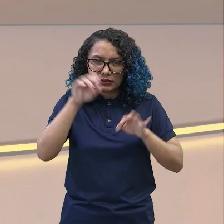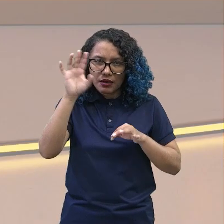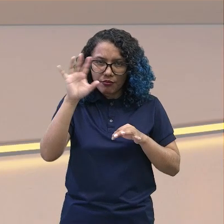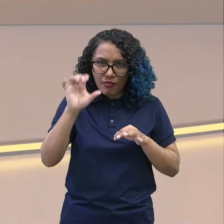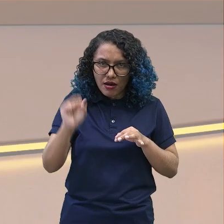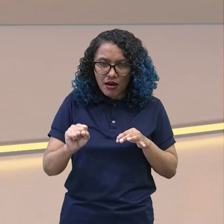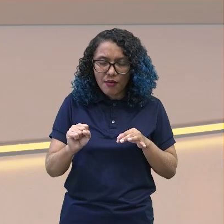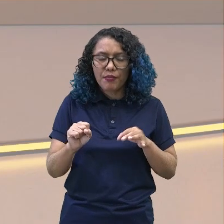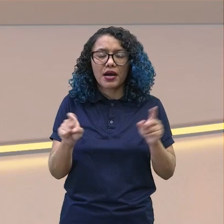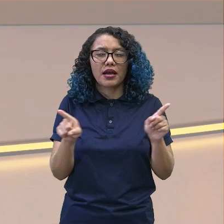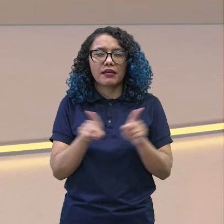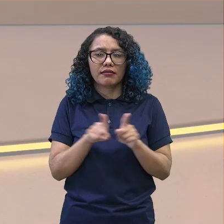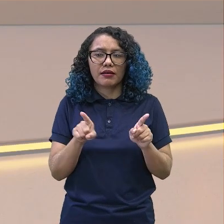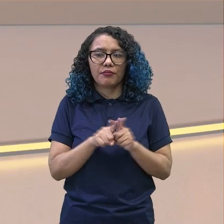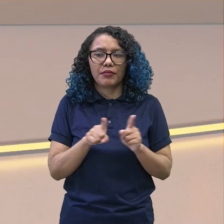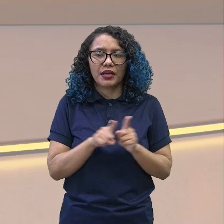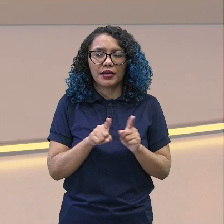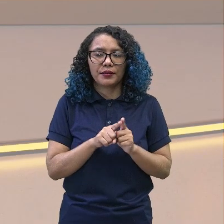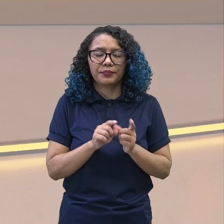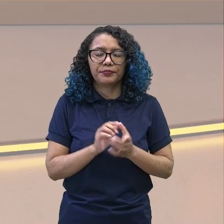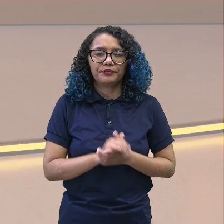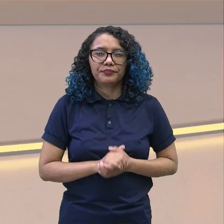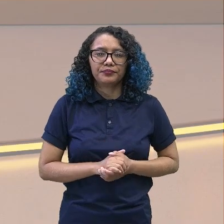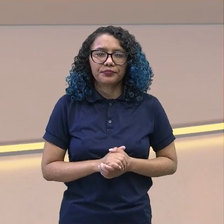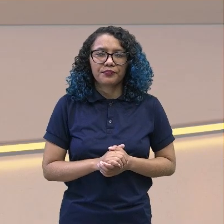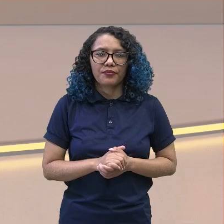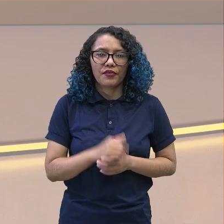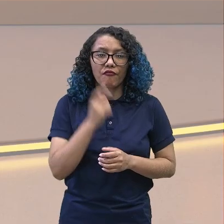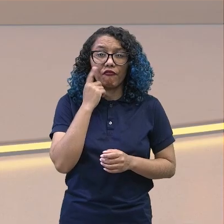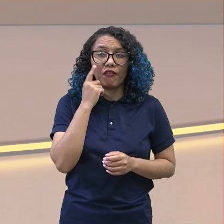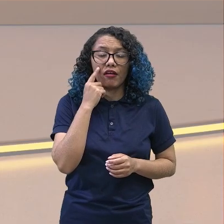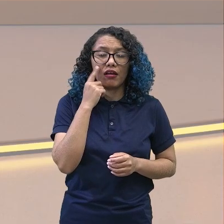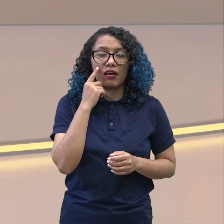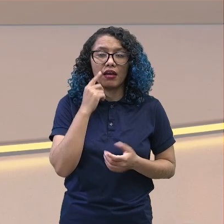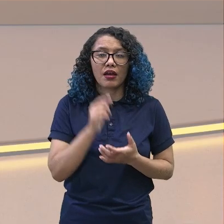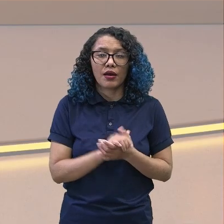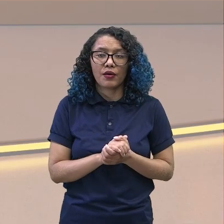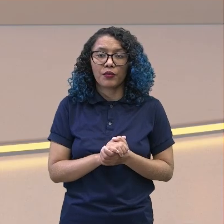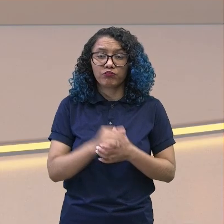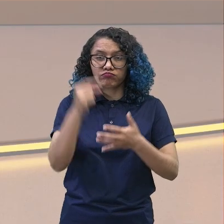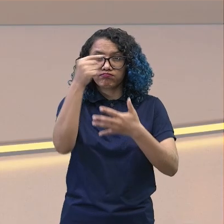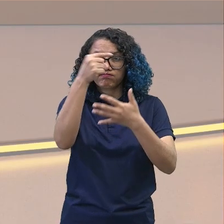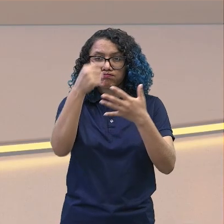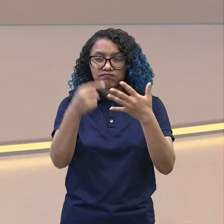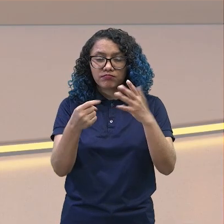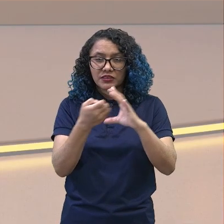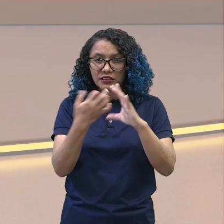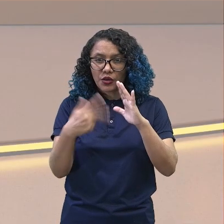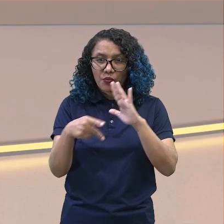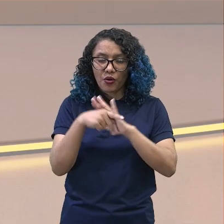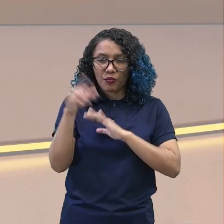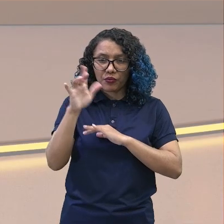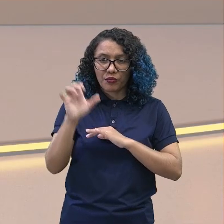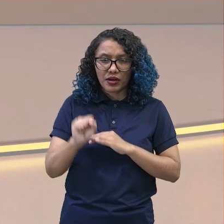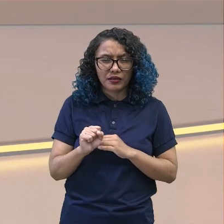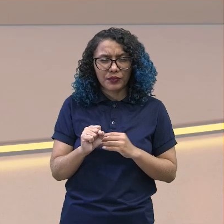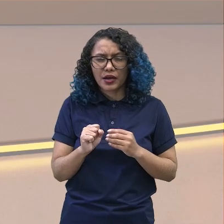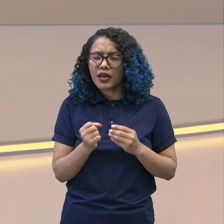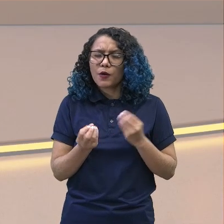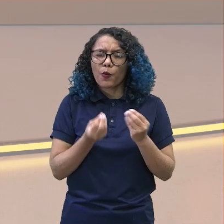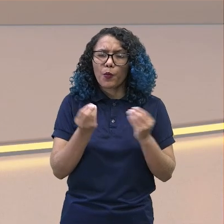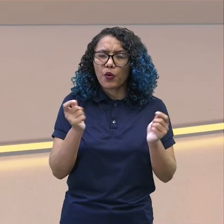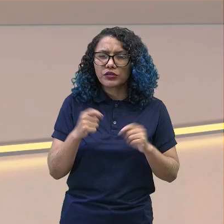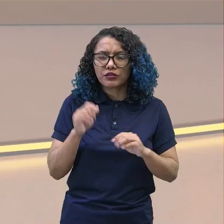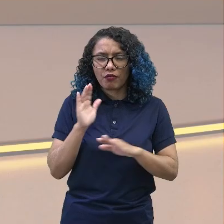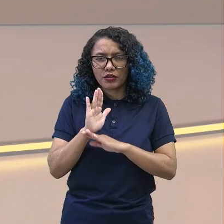mapas. Nós também vamos compreender quais são os elementos que estão contidos no mapa e como eles ajudam a gente